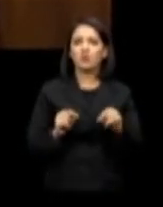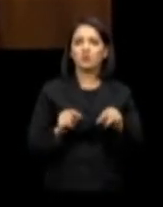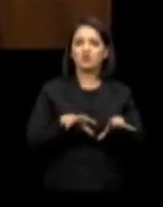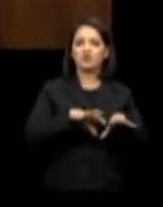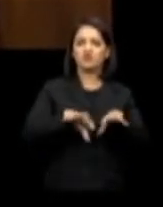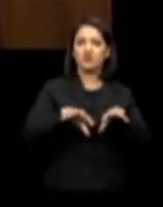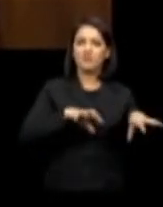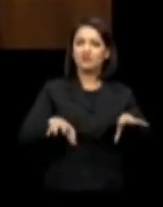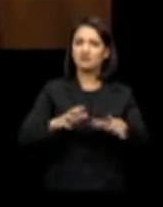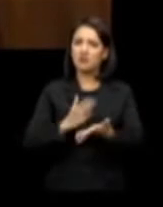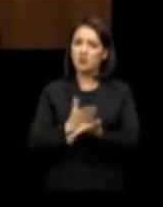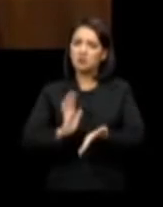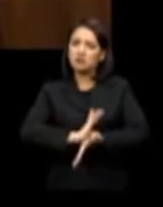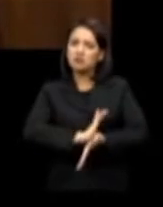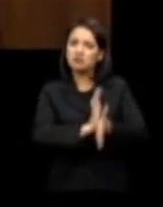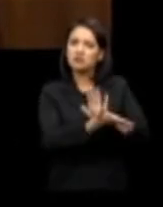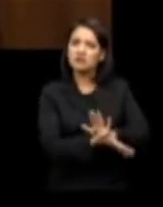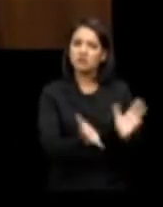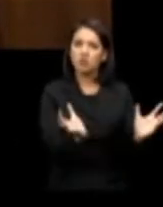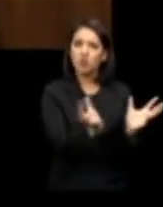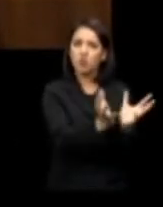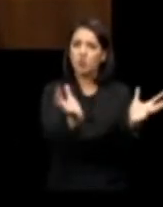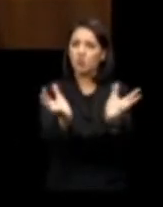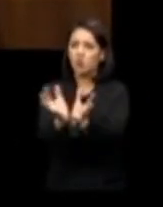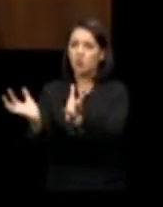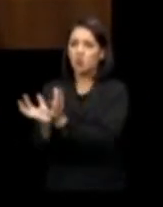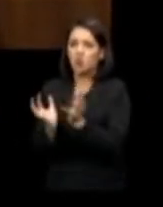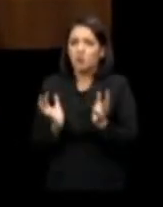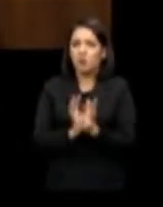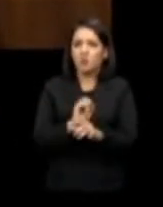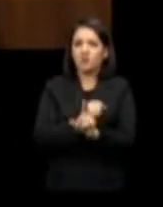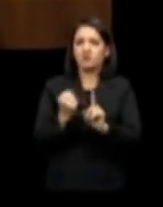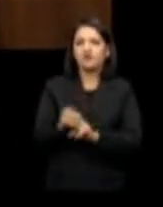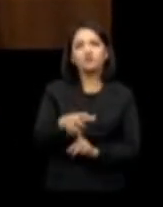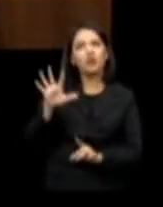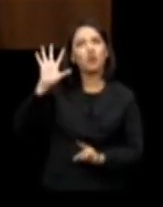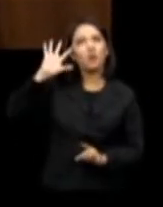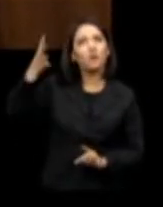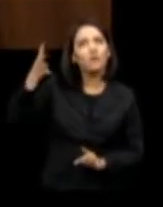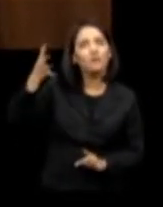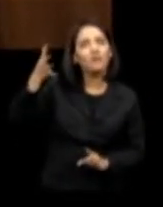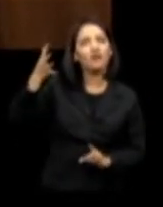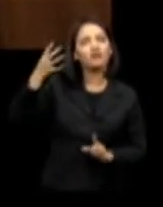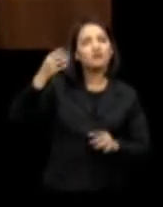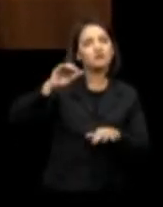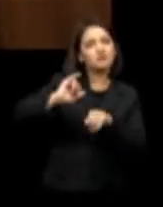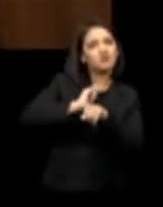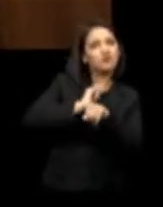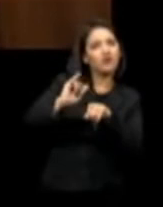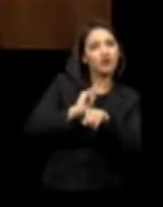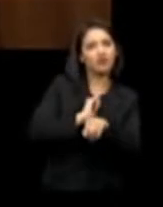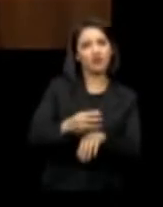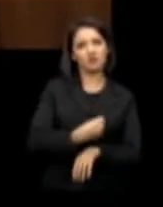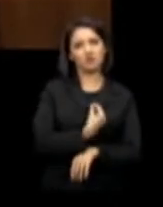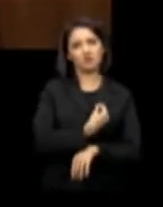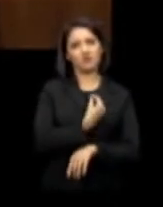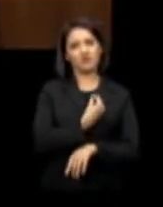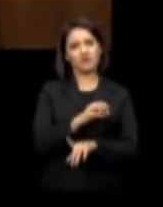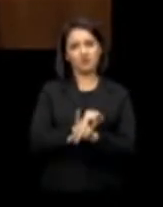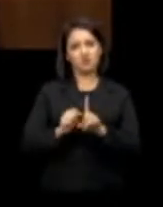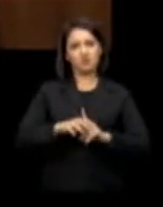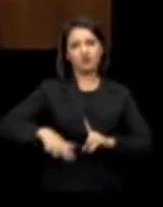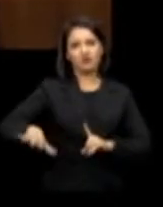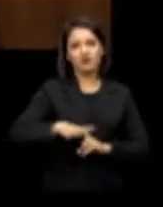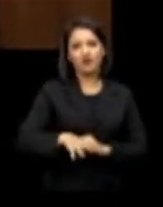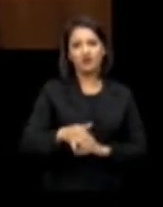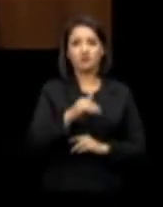estereotipações discriminatórias de grupos sociais para a tomada de decisões estratégicas para a vida social, como a